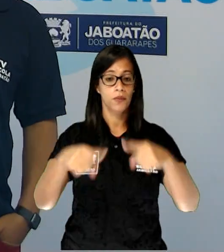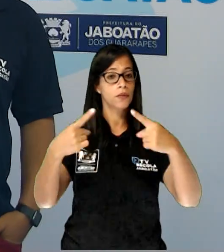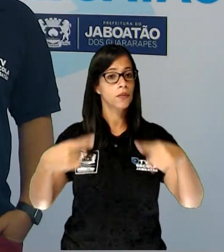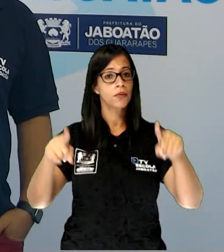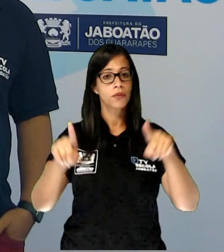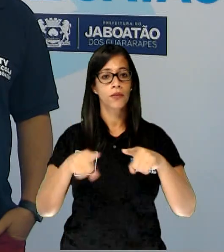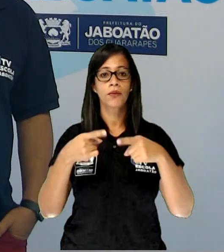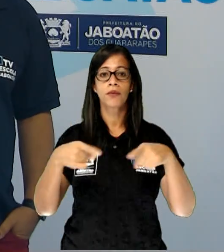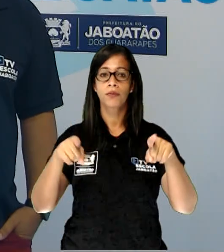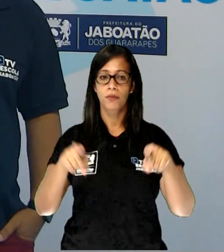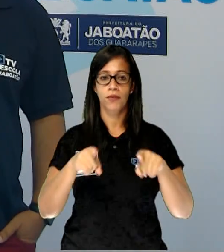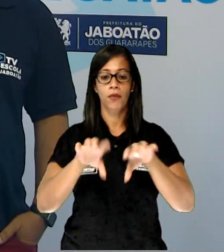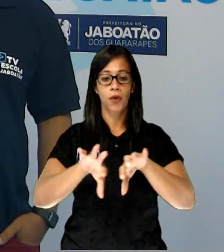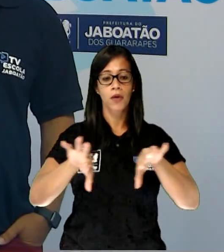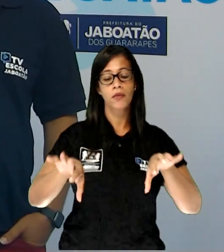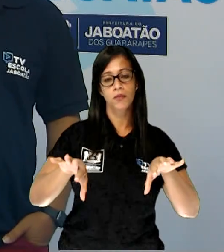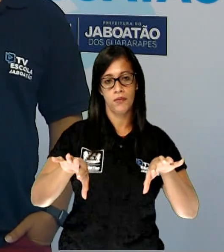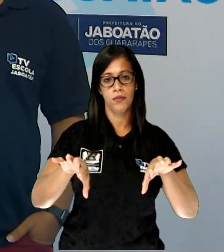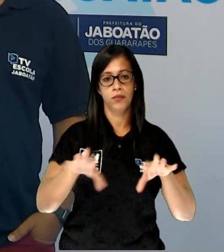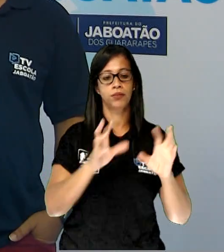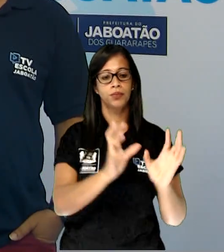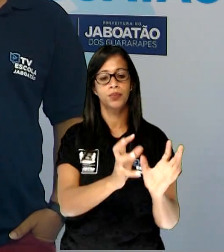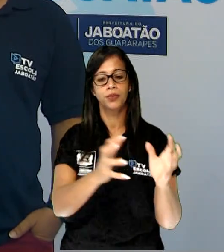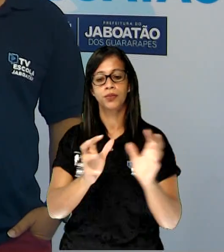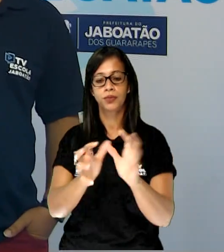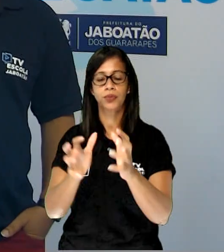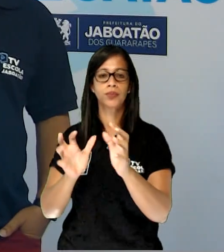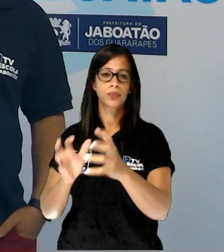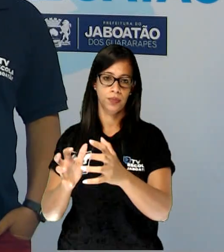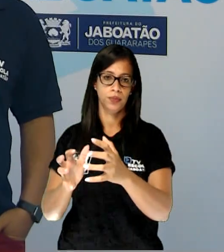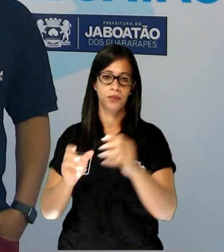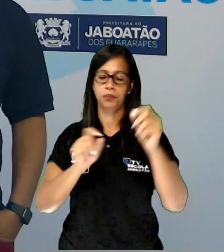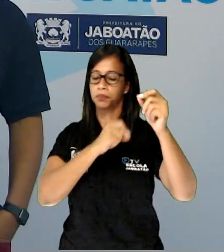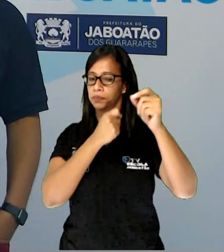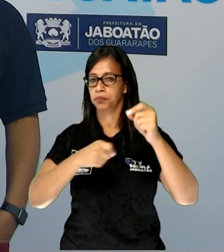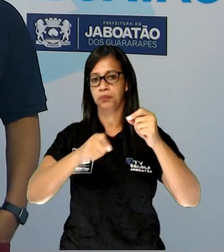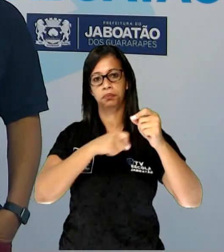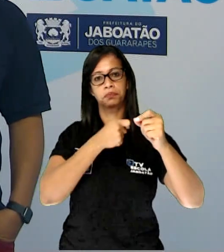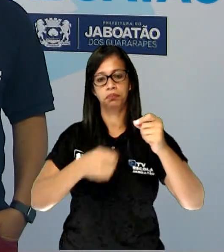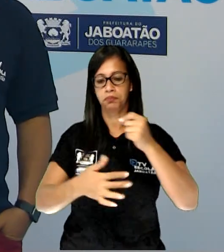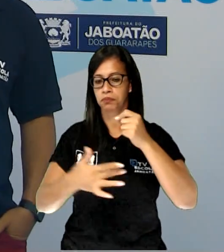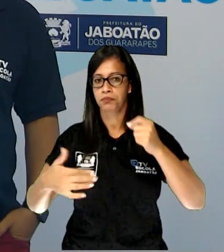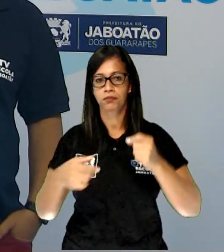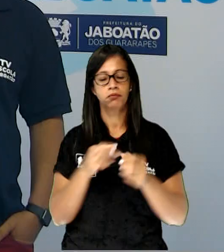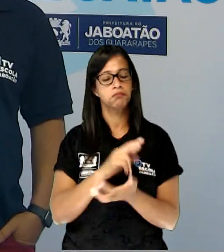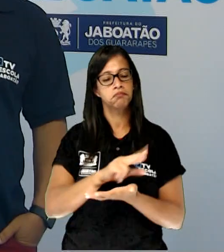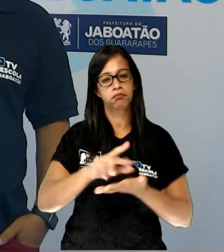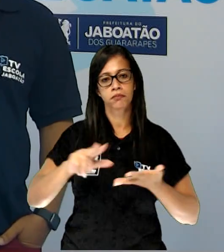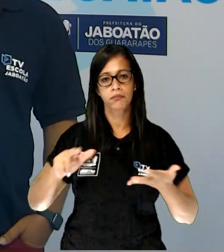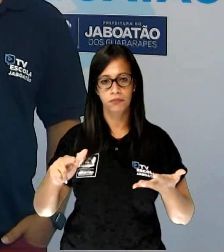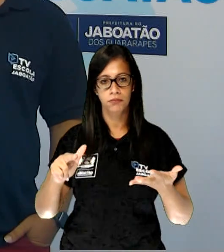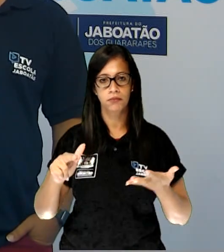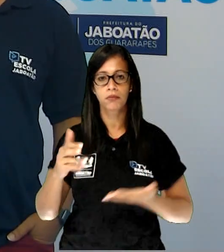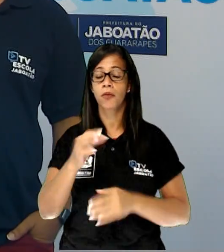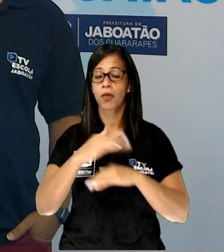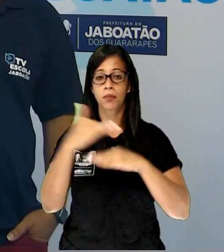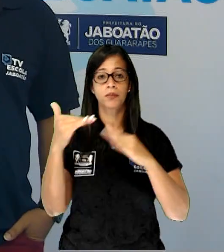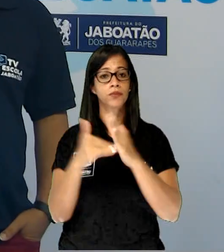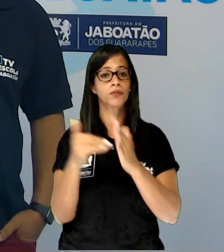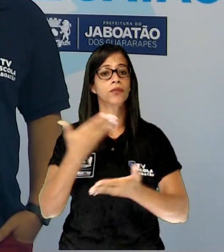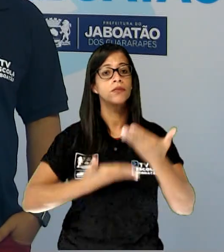que a orquestra inteira toque, porque ele fez uma música para que todos os instrumentos participem. E tem